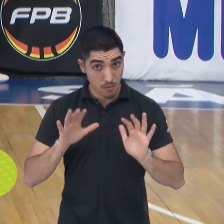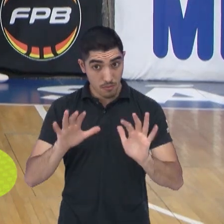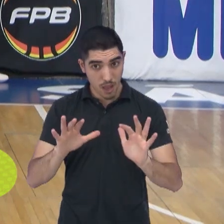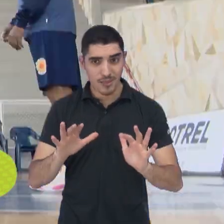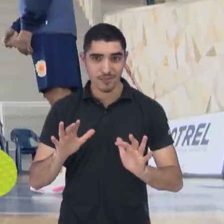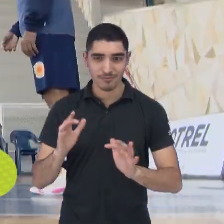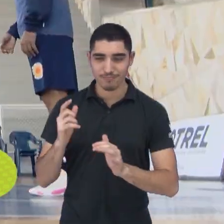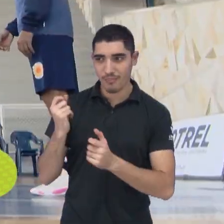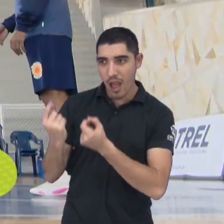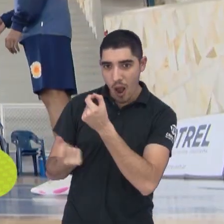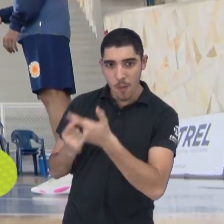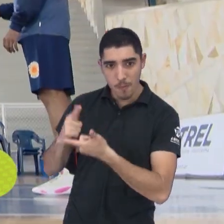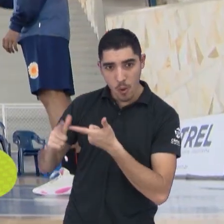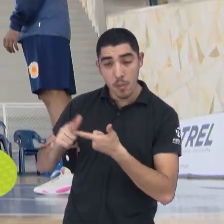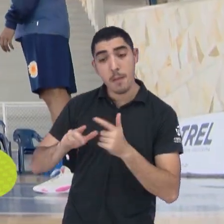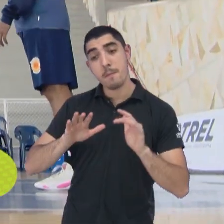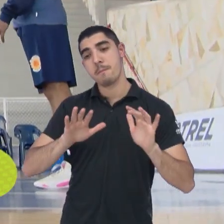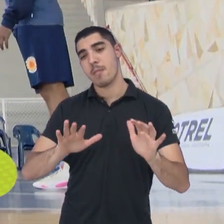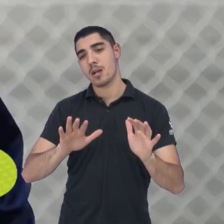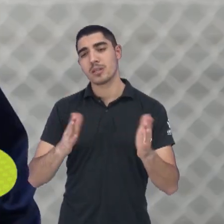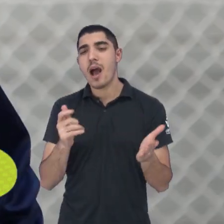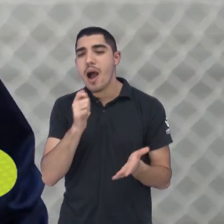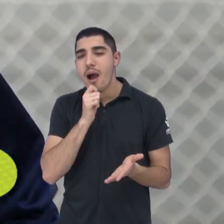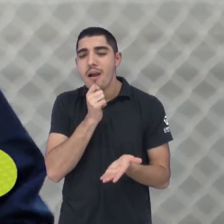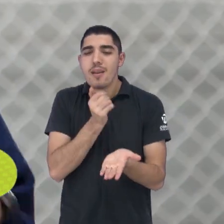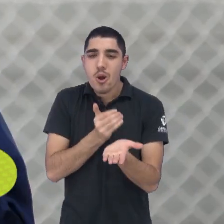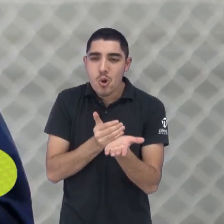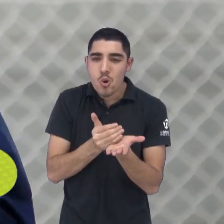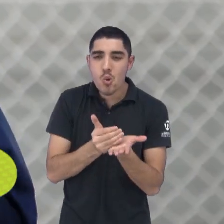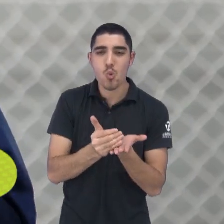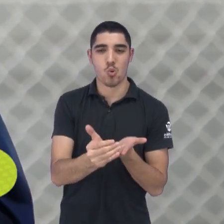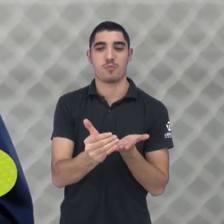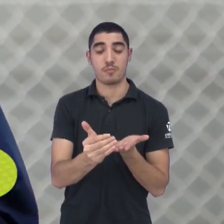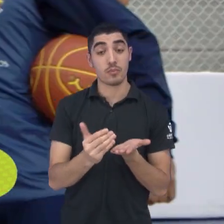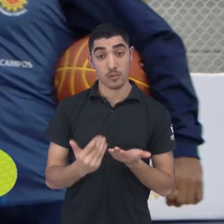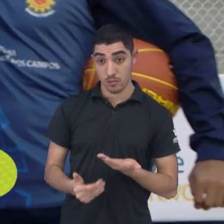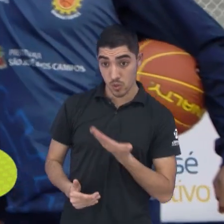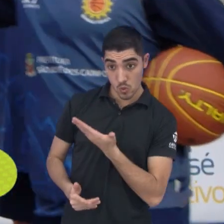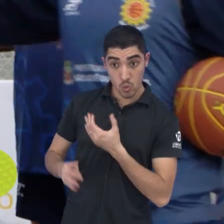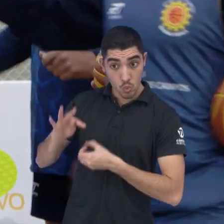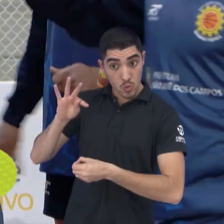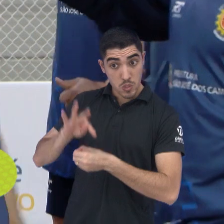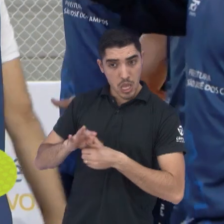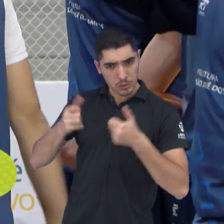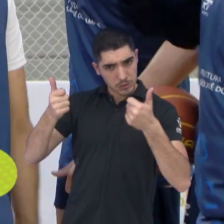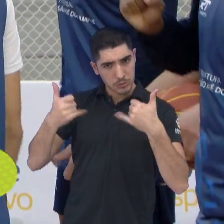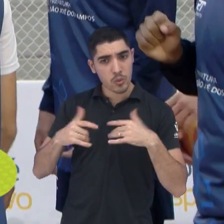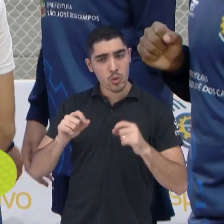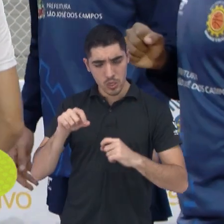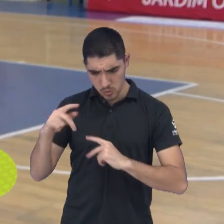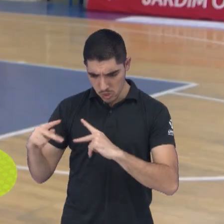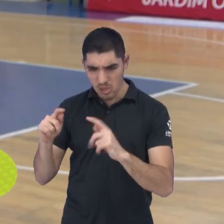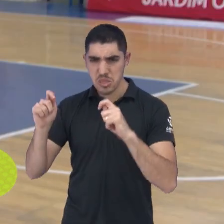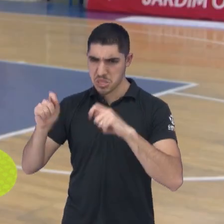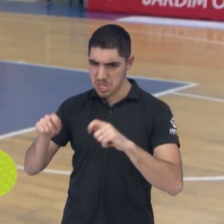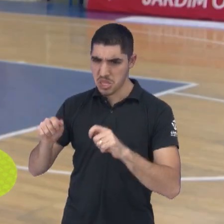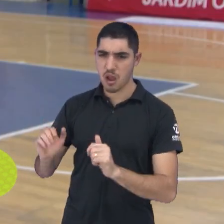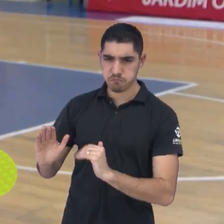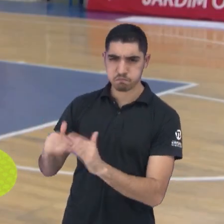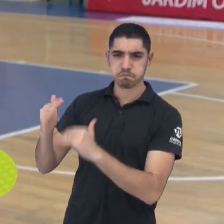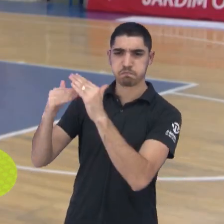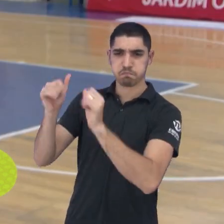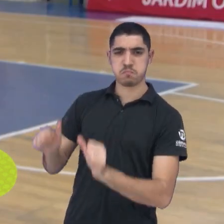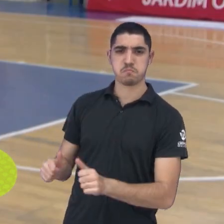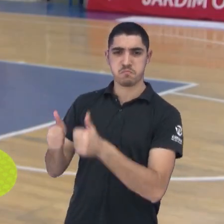dos problemas, a temporada está no começo e o comandante joséense acredita que o time deve evoluir. O mais importante é a